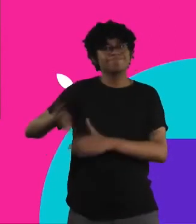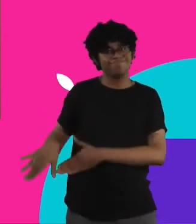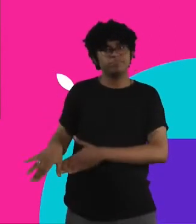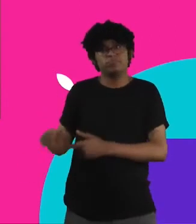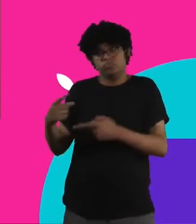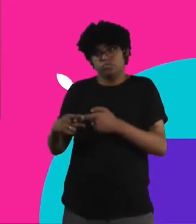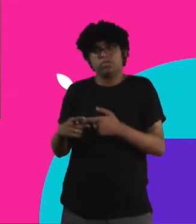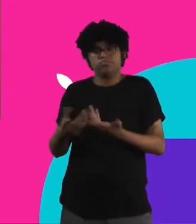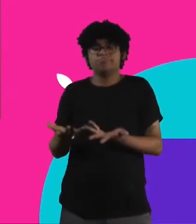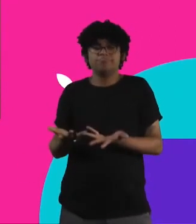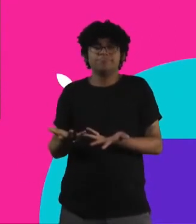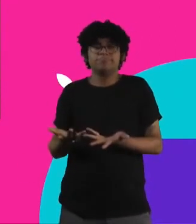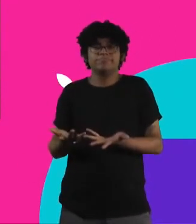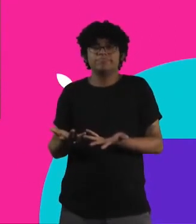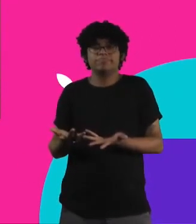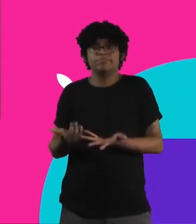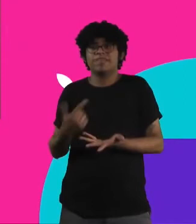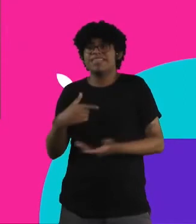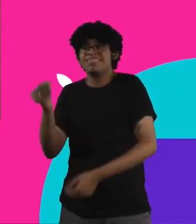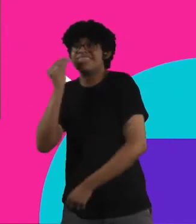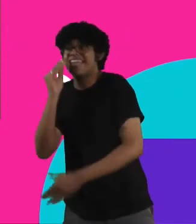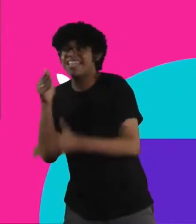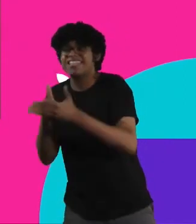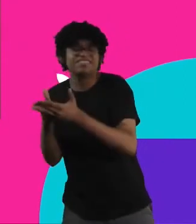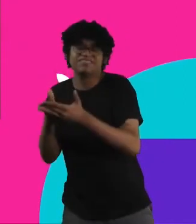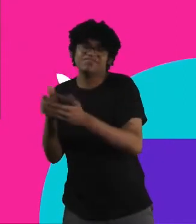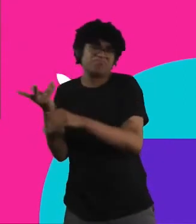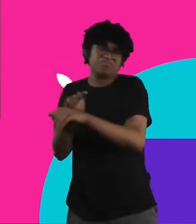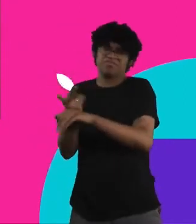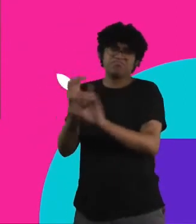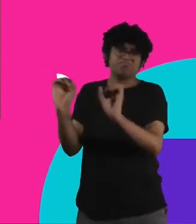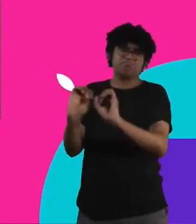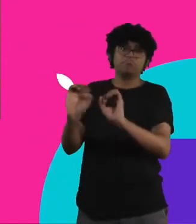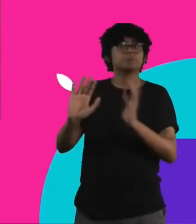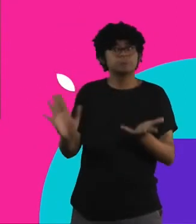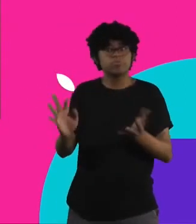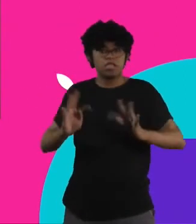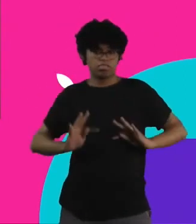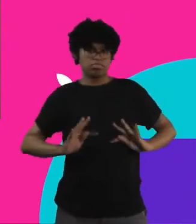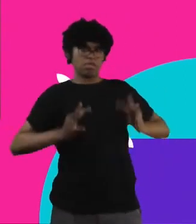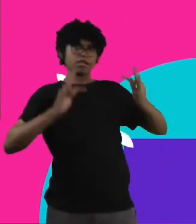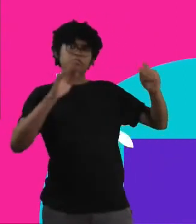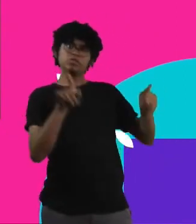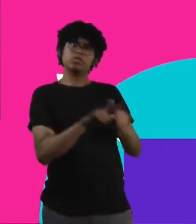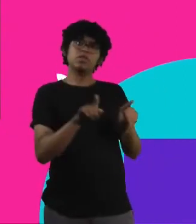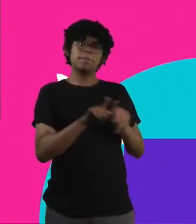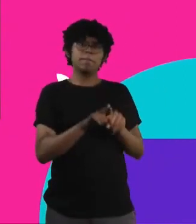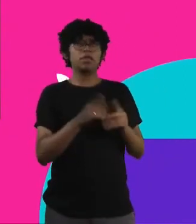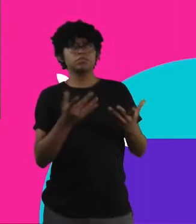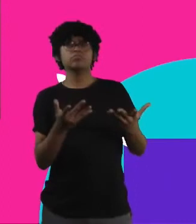econômica dela. Então ela já não vai, né? Ela não procura. Tecnologia também vem trazendo e, de certa